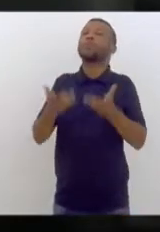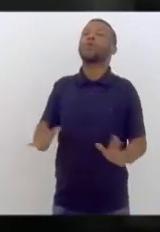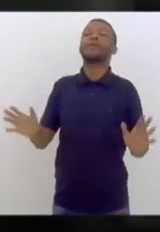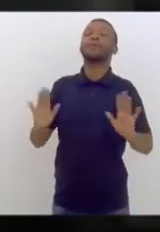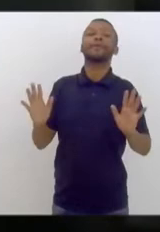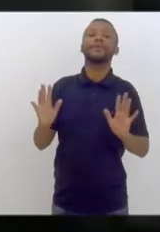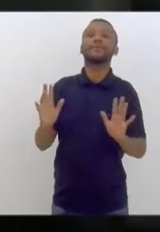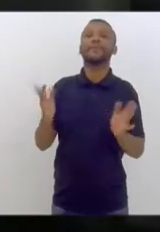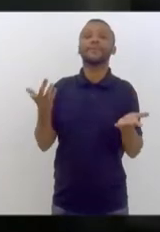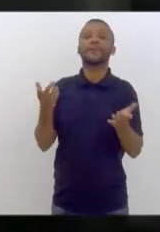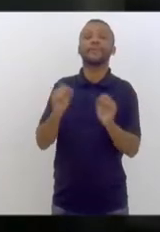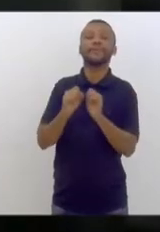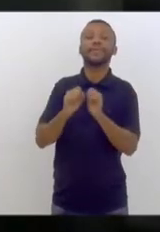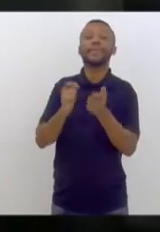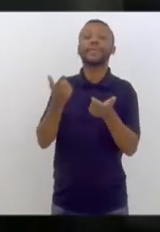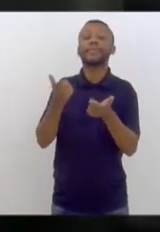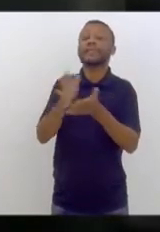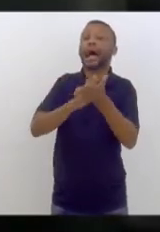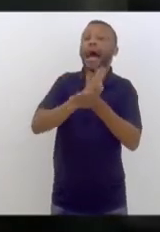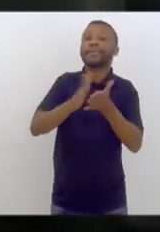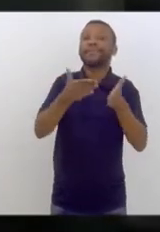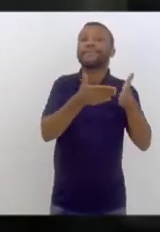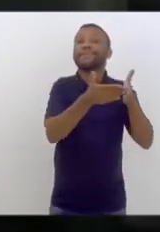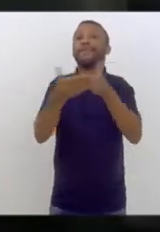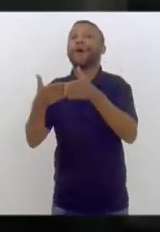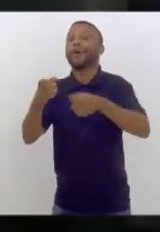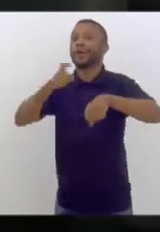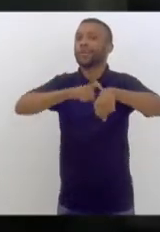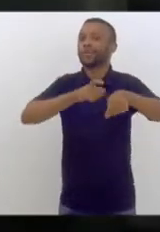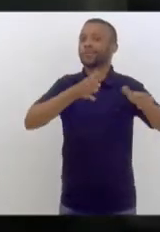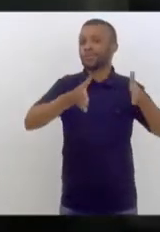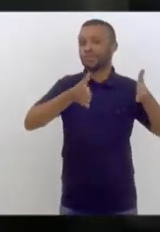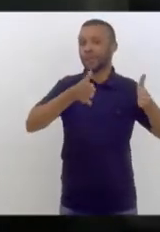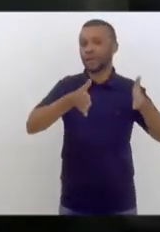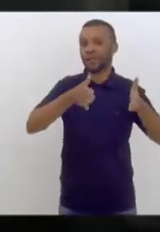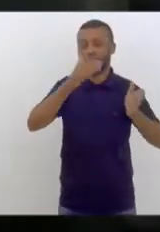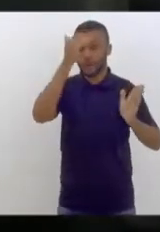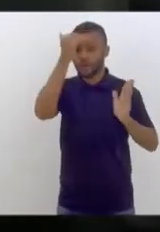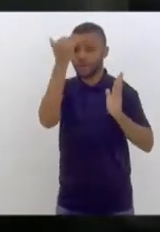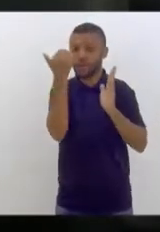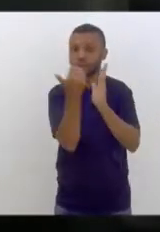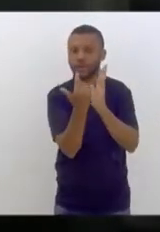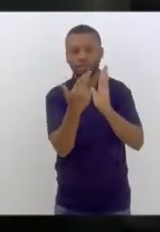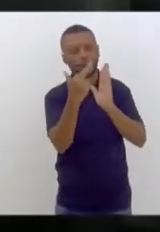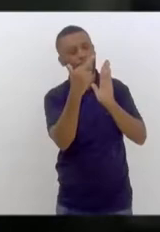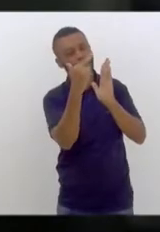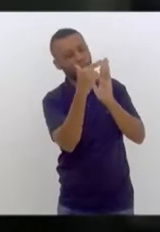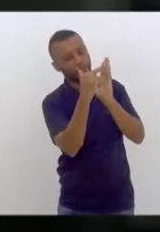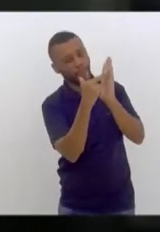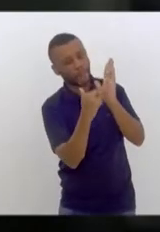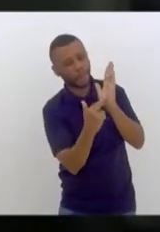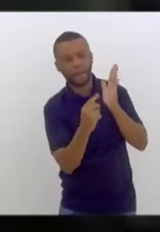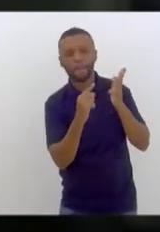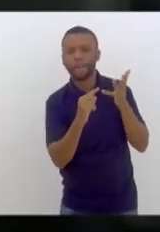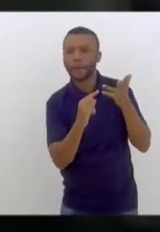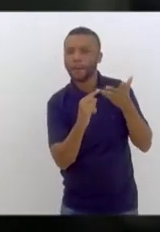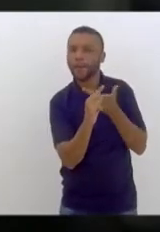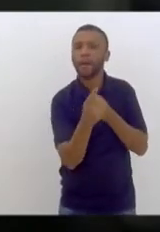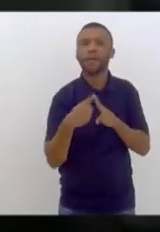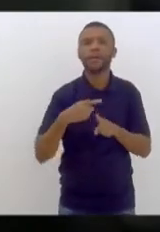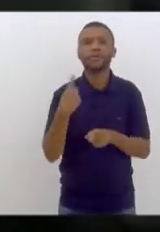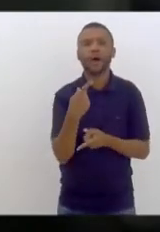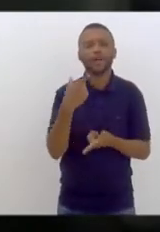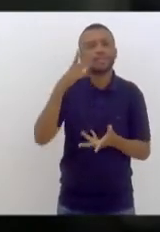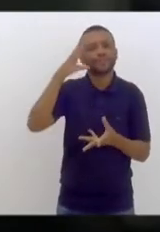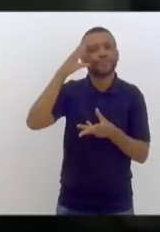tempestuoso, por exemplo, tempestivo, né, colocando aí os critérios, exatamente porque nós julgamos, né, o